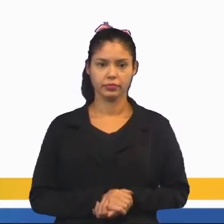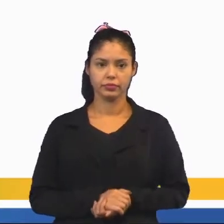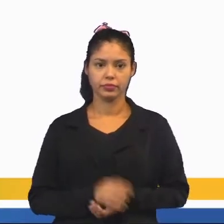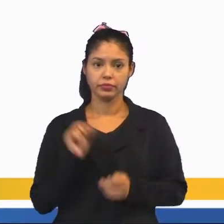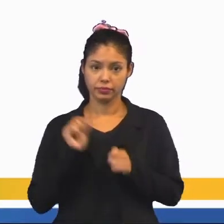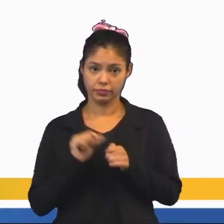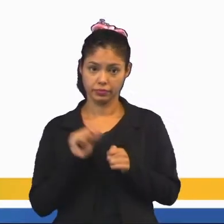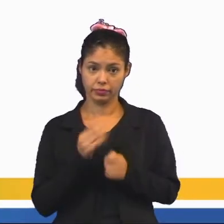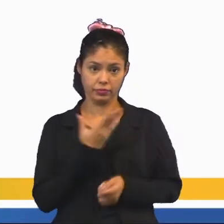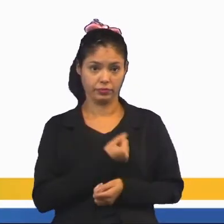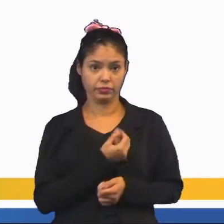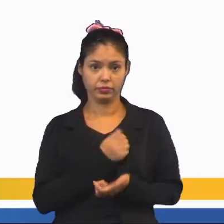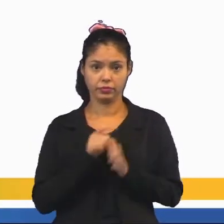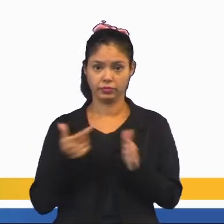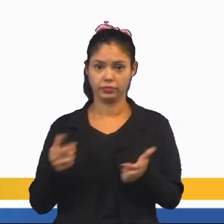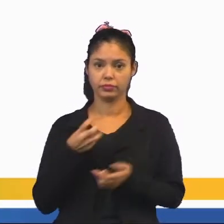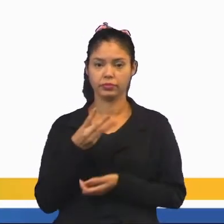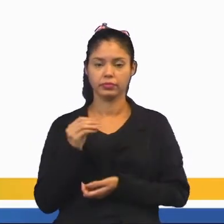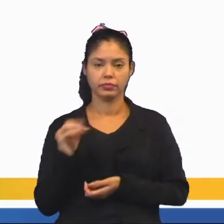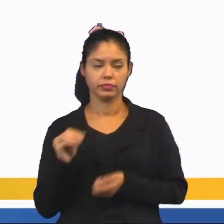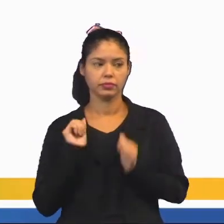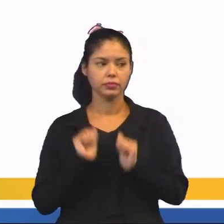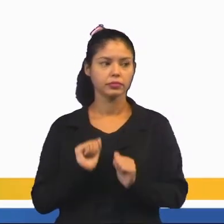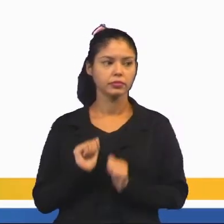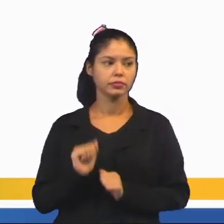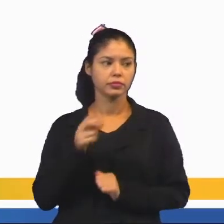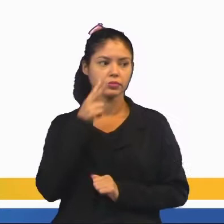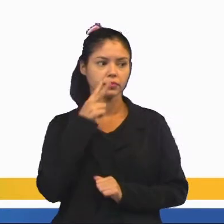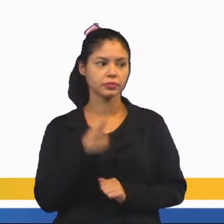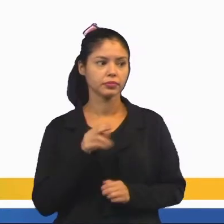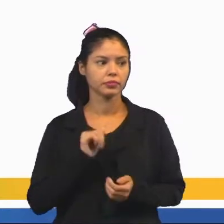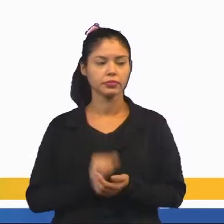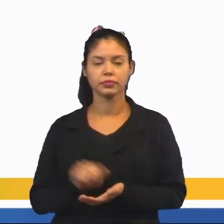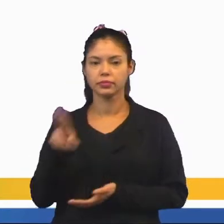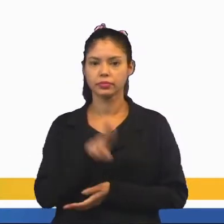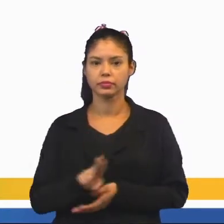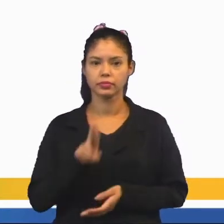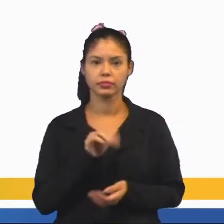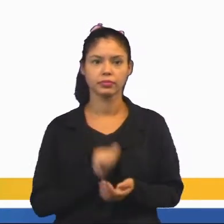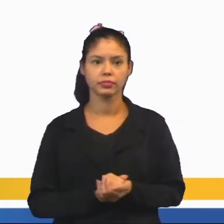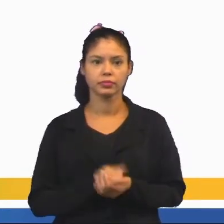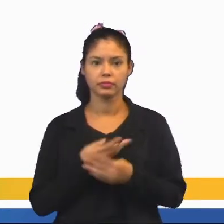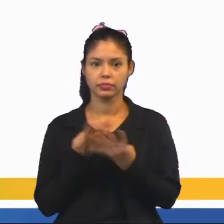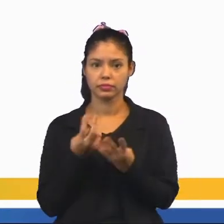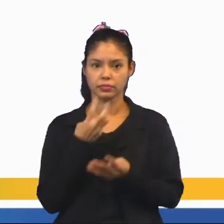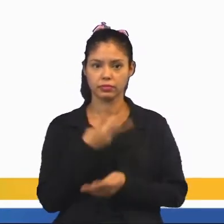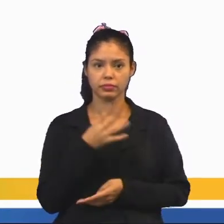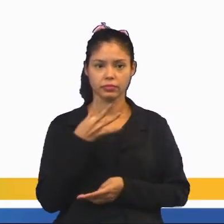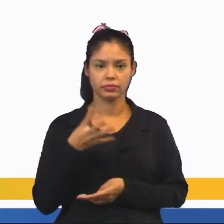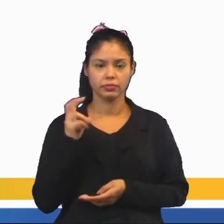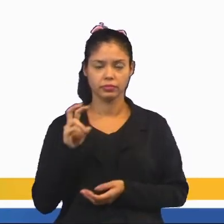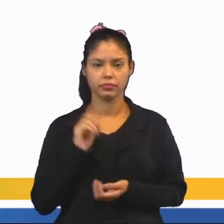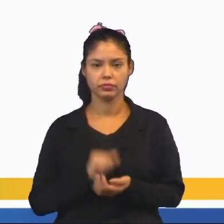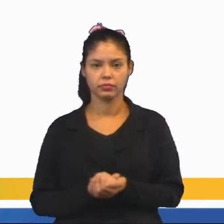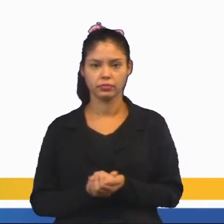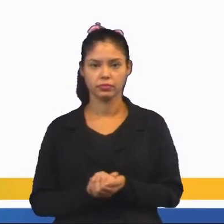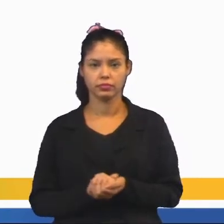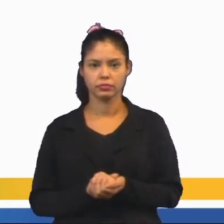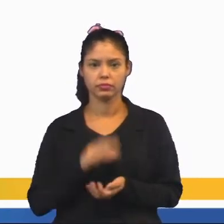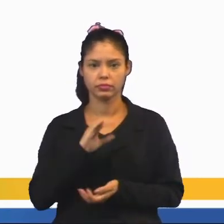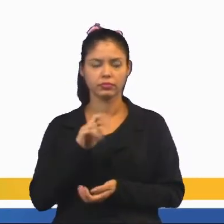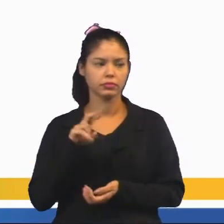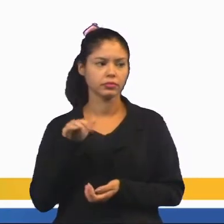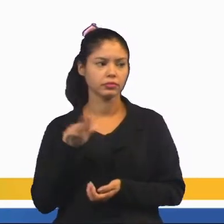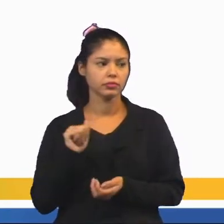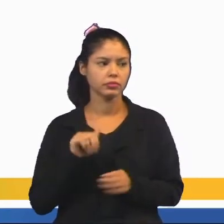Para formar números maiores que 300, só poderemos usar as cartas 3, 4 e 5 na